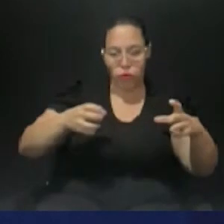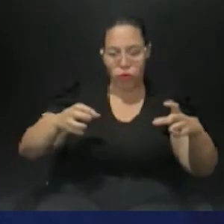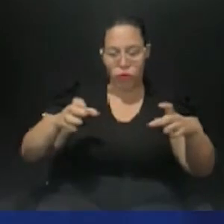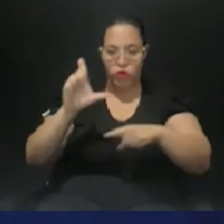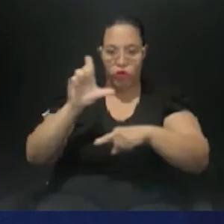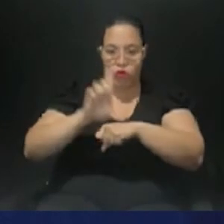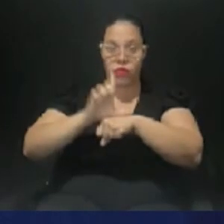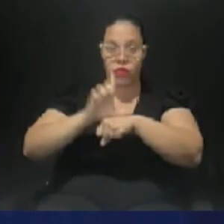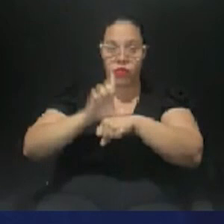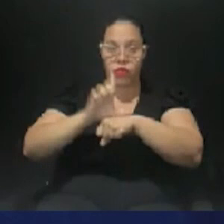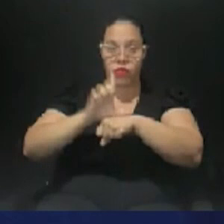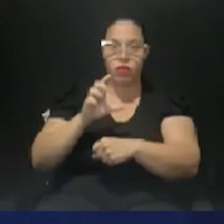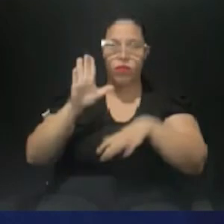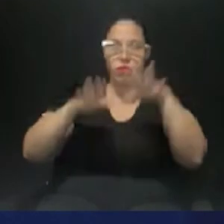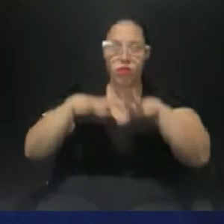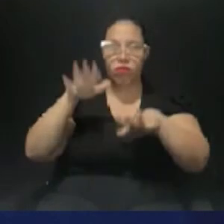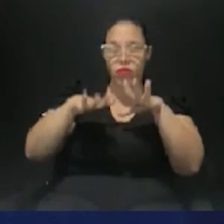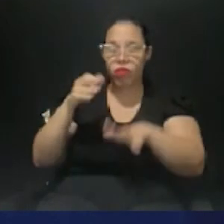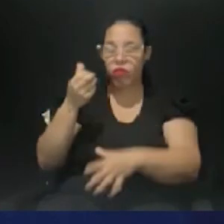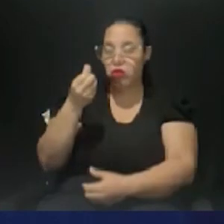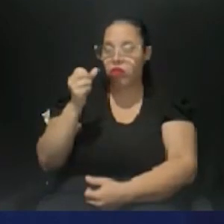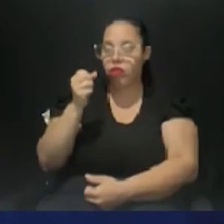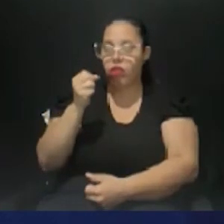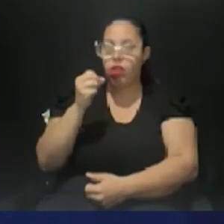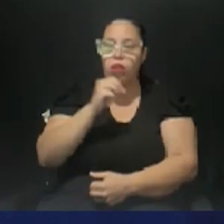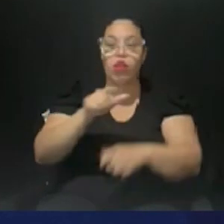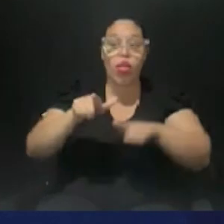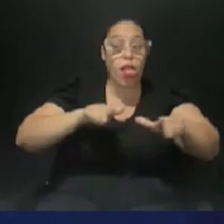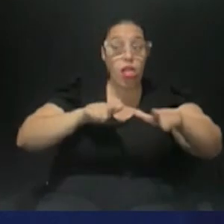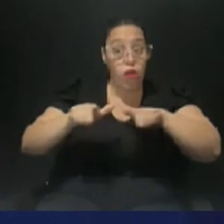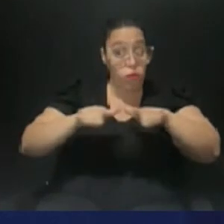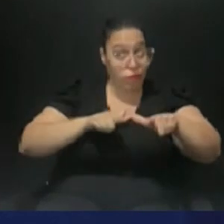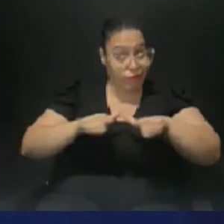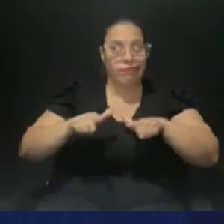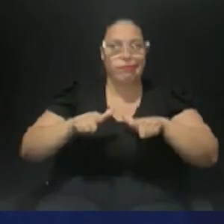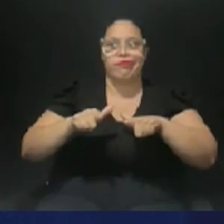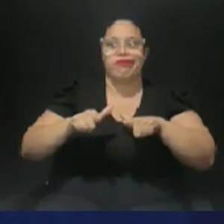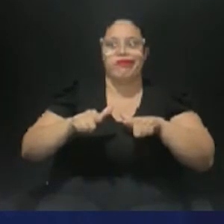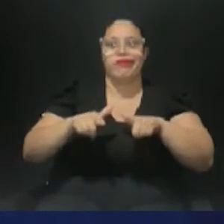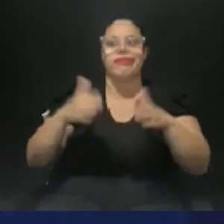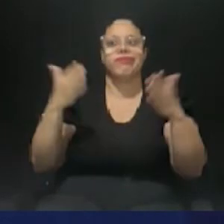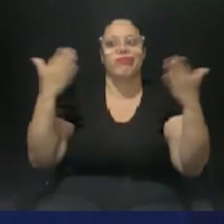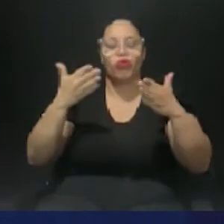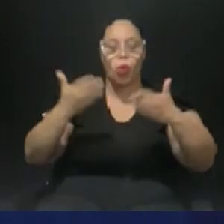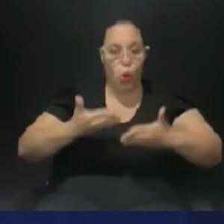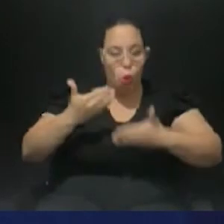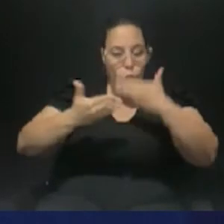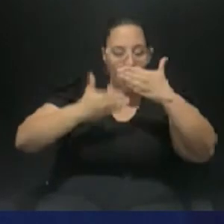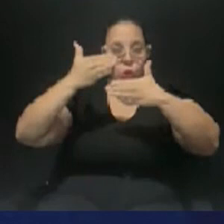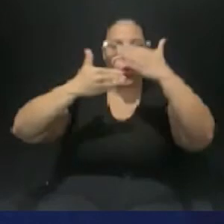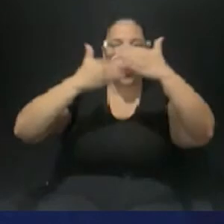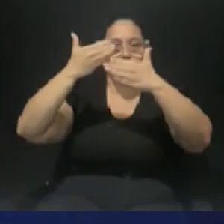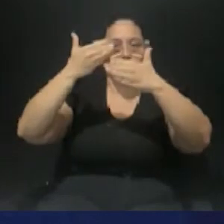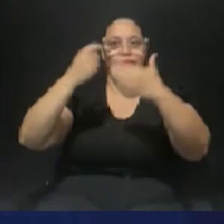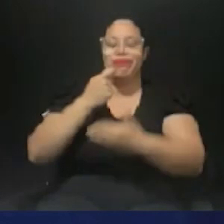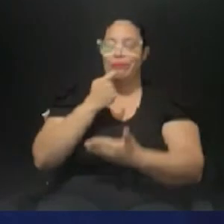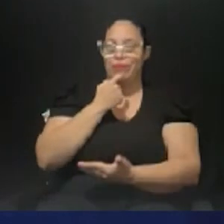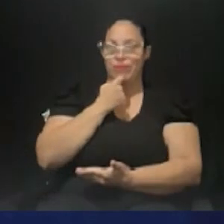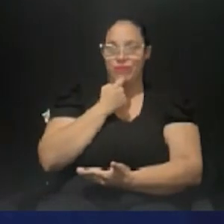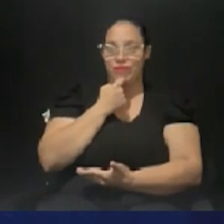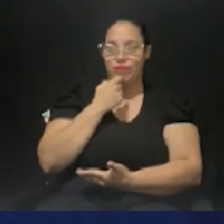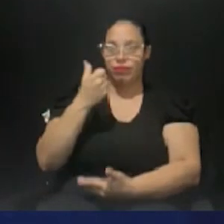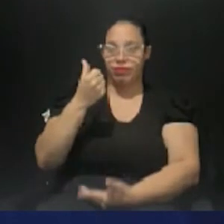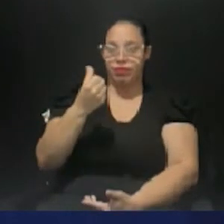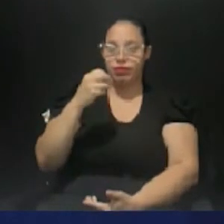contribuição para a cidade, né? São 100 famílias sustentadas que vivem a partir desse